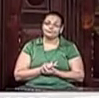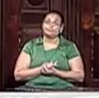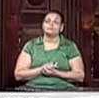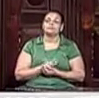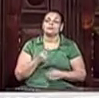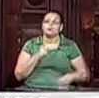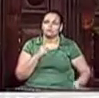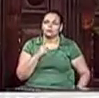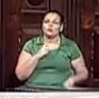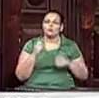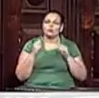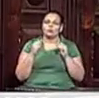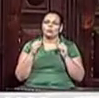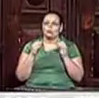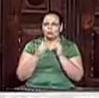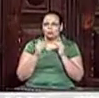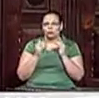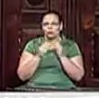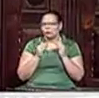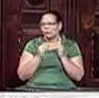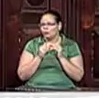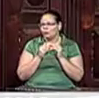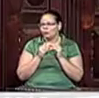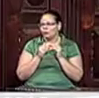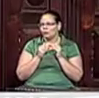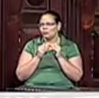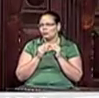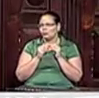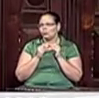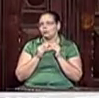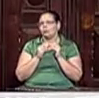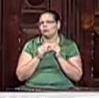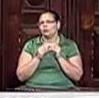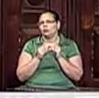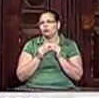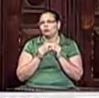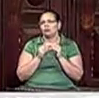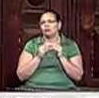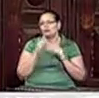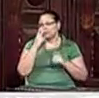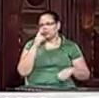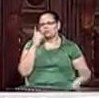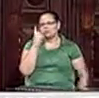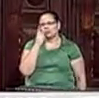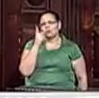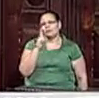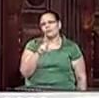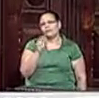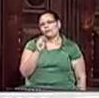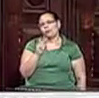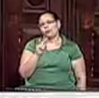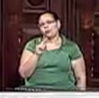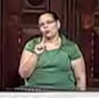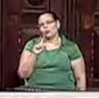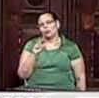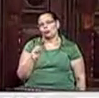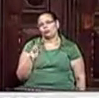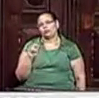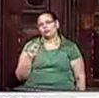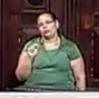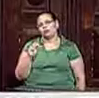nisso eu tenho concordância com, se eu não me engano, foi o deputado Paulo Ramos que fez essa